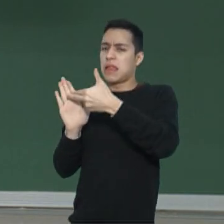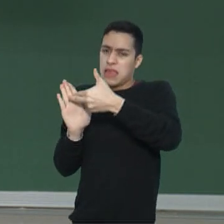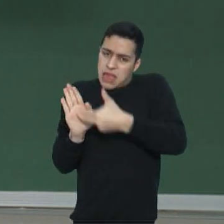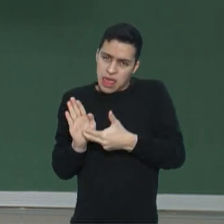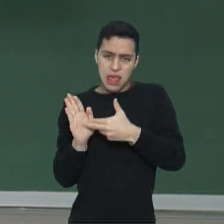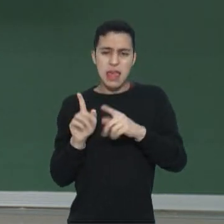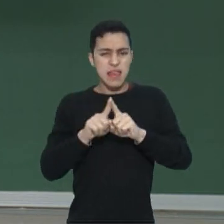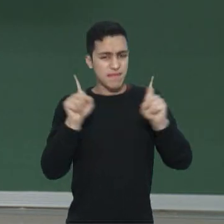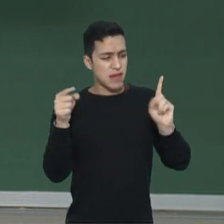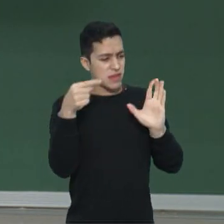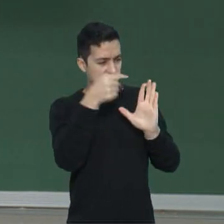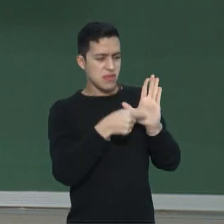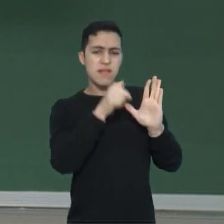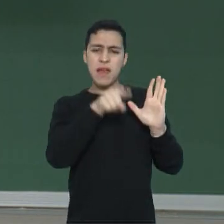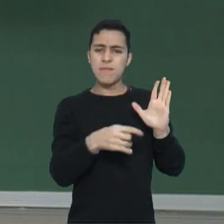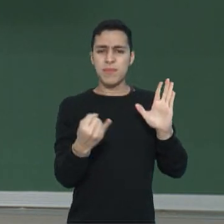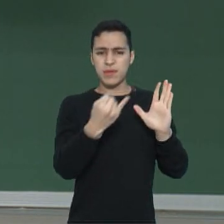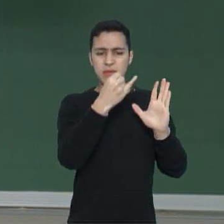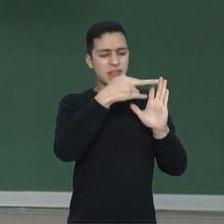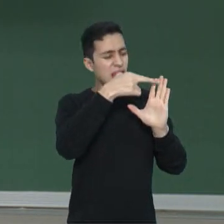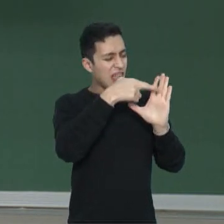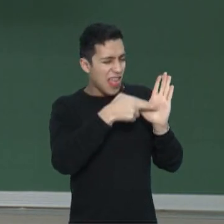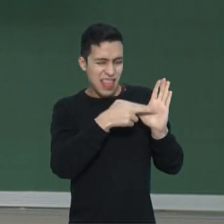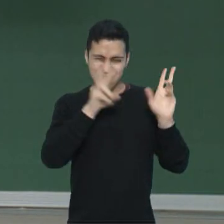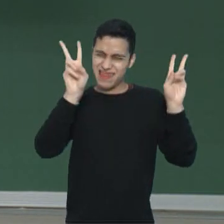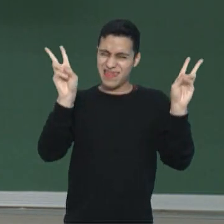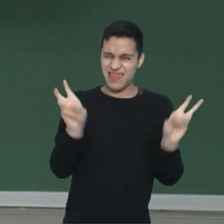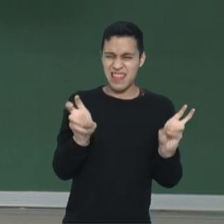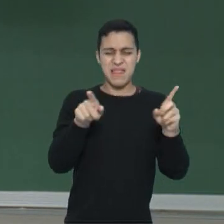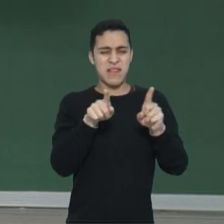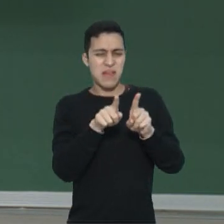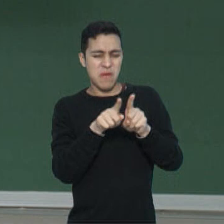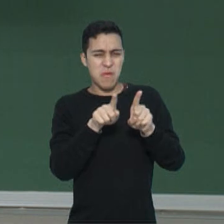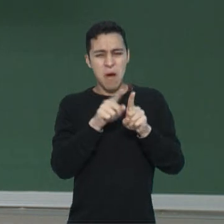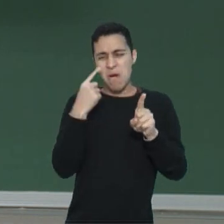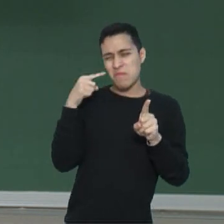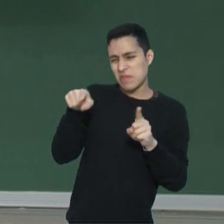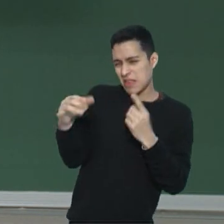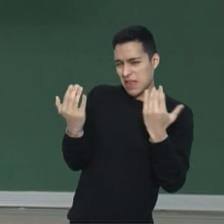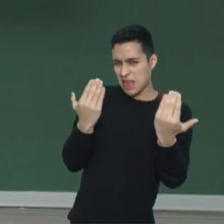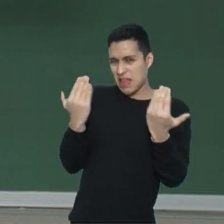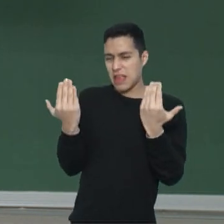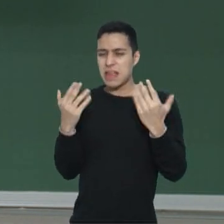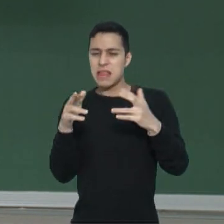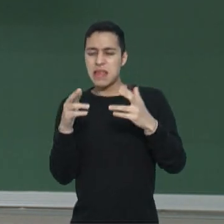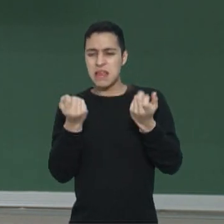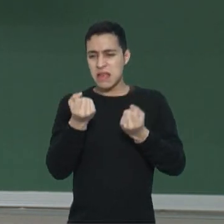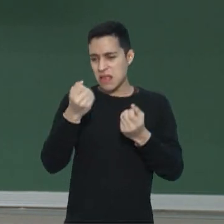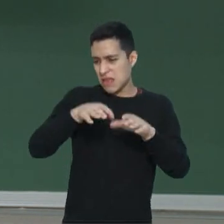elas são importantes, porque através delas, como a questão do trânsito, há a